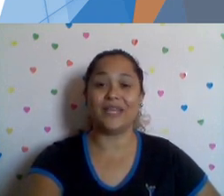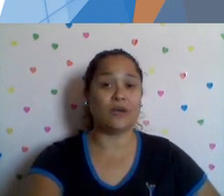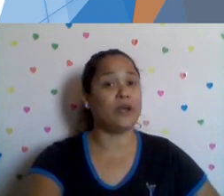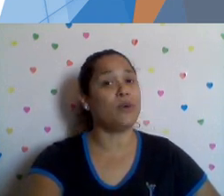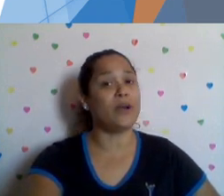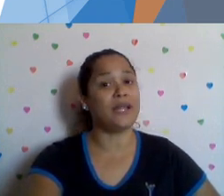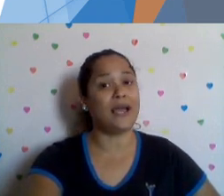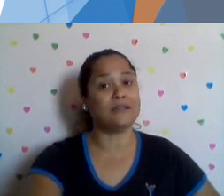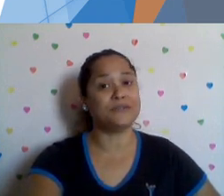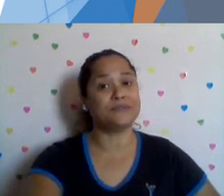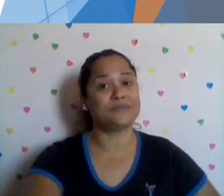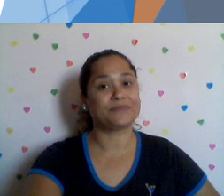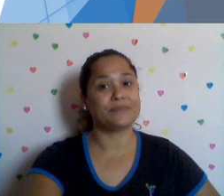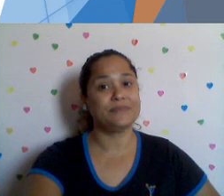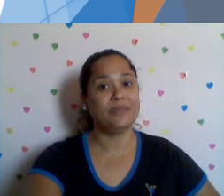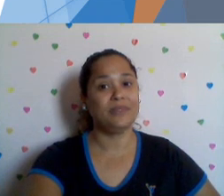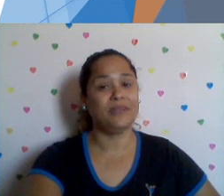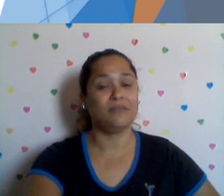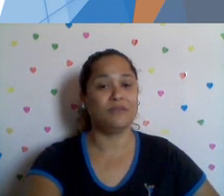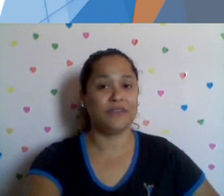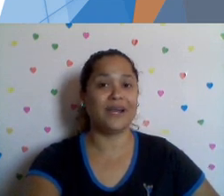quadrado. E que cor é o quadrado?